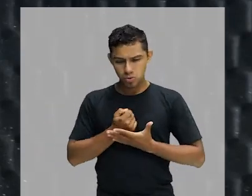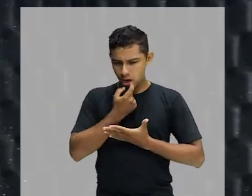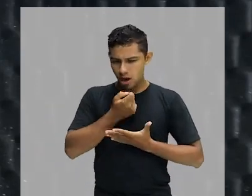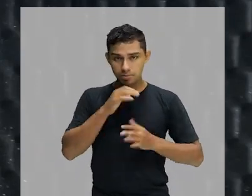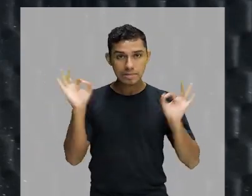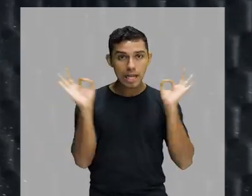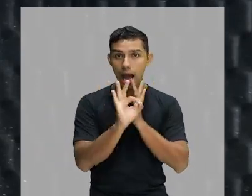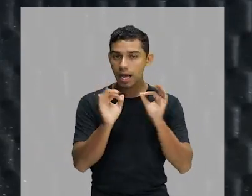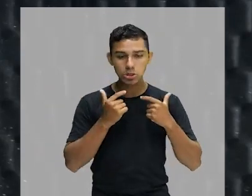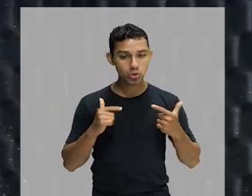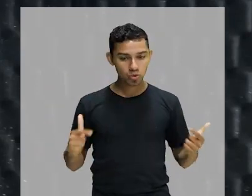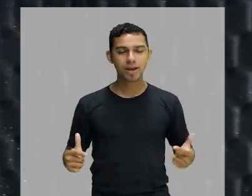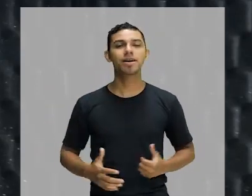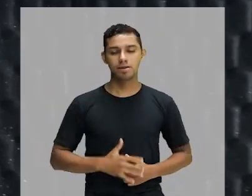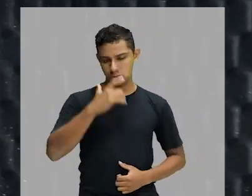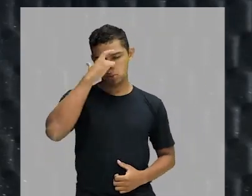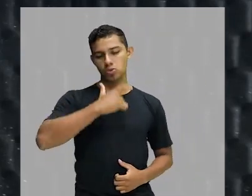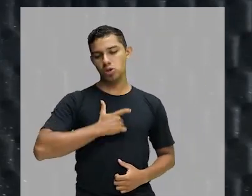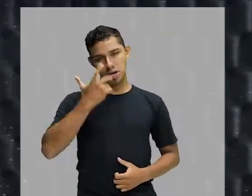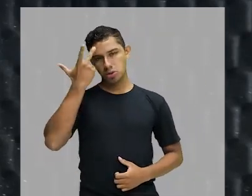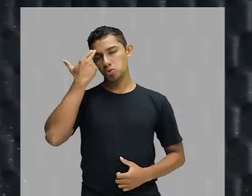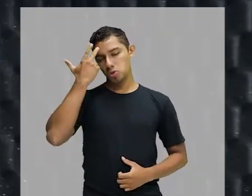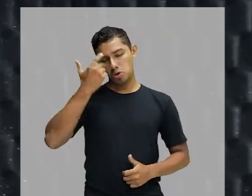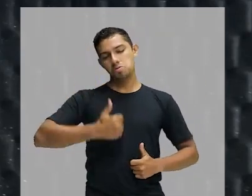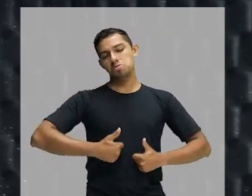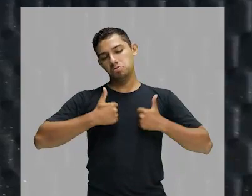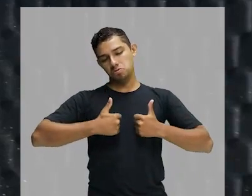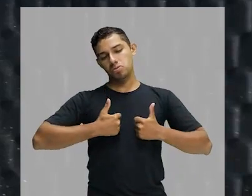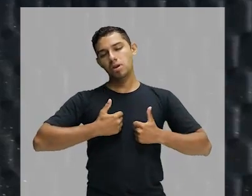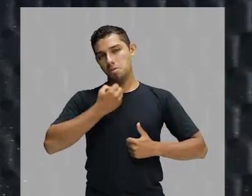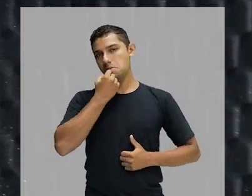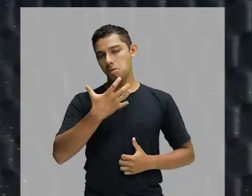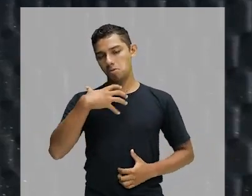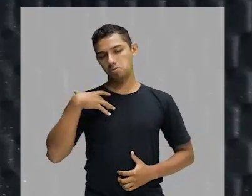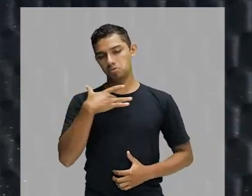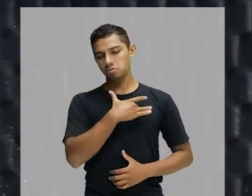que vai alterar, vai melhorar a sua performance.